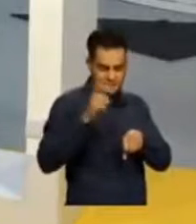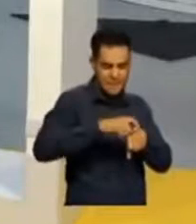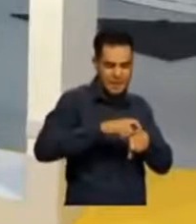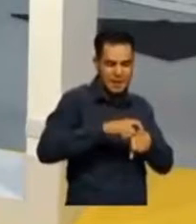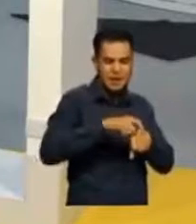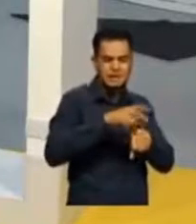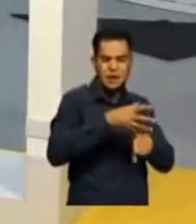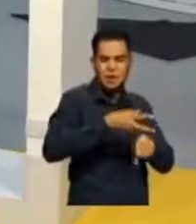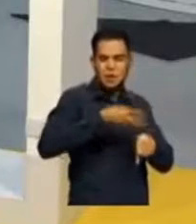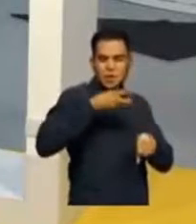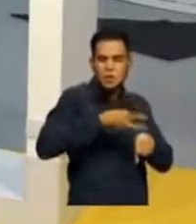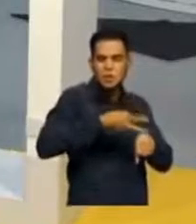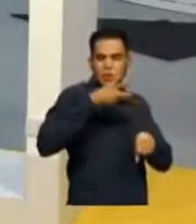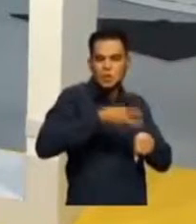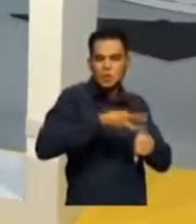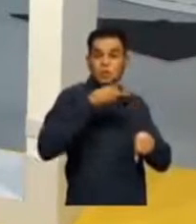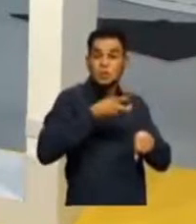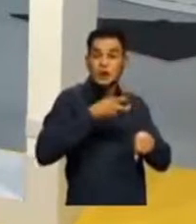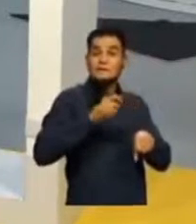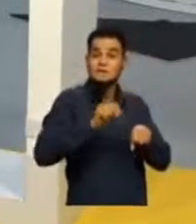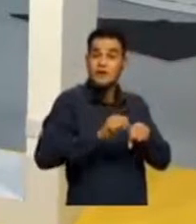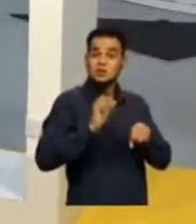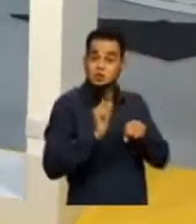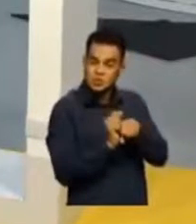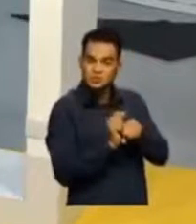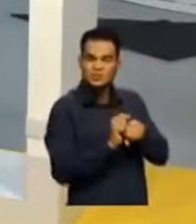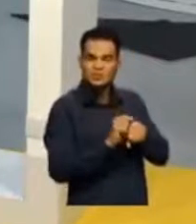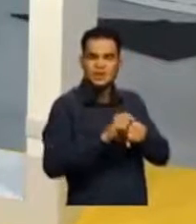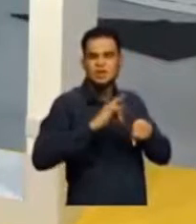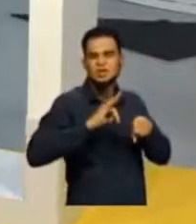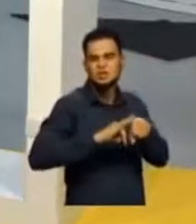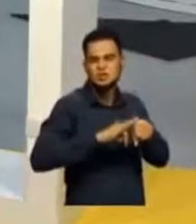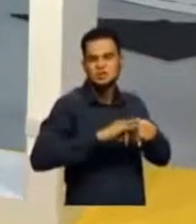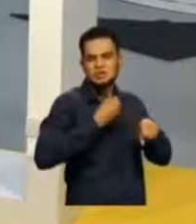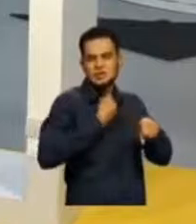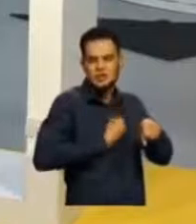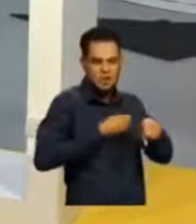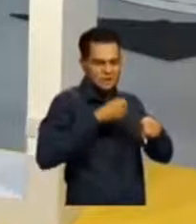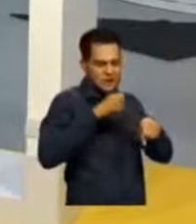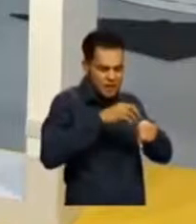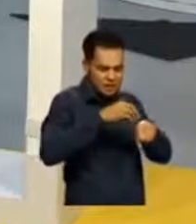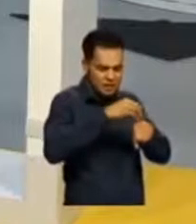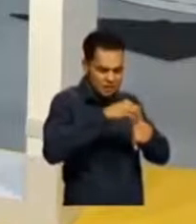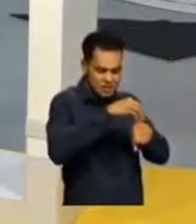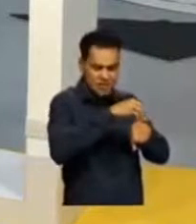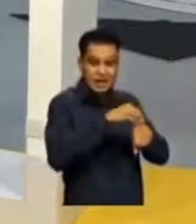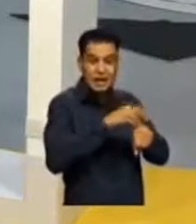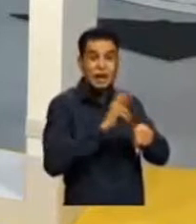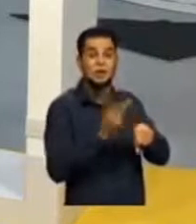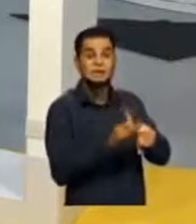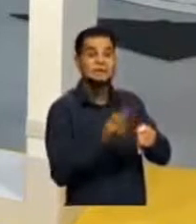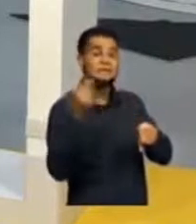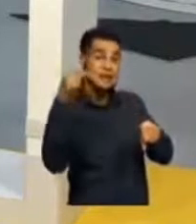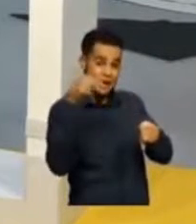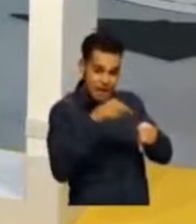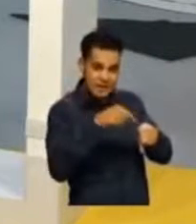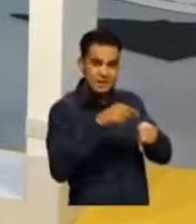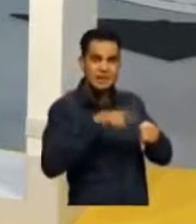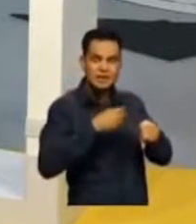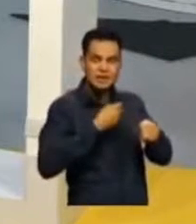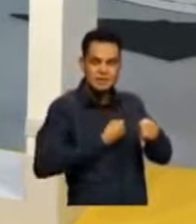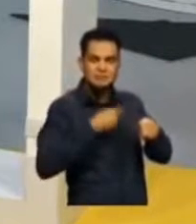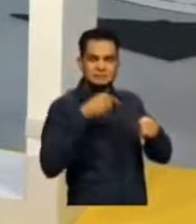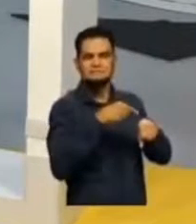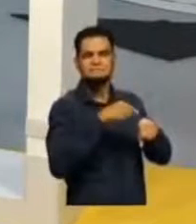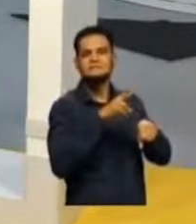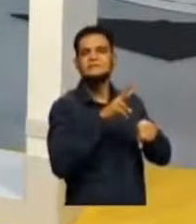pessoa, ele pode urinar e vai defecar. E com isso, nas fezes do barbeiro é que vai ser encontrado os parasitas.